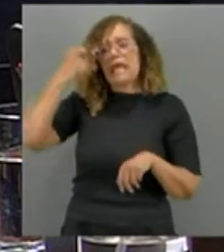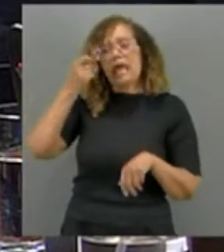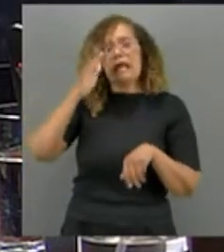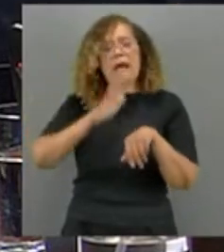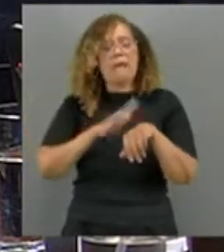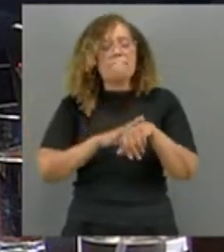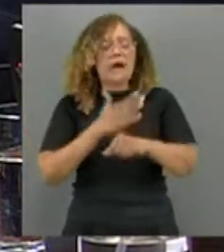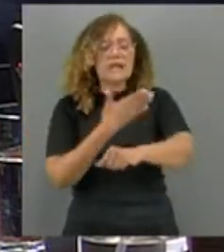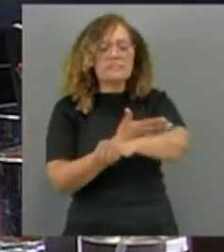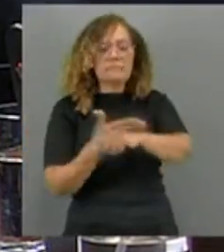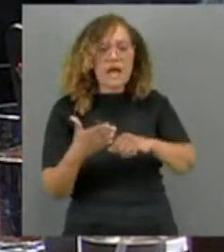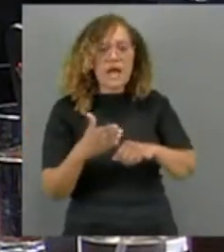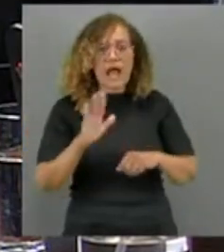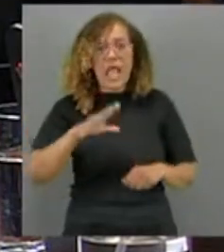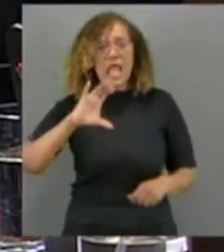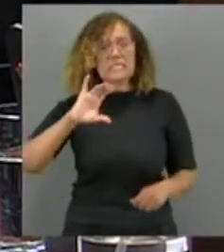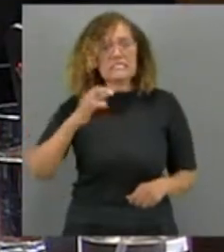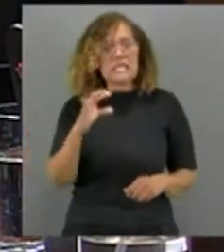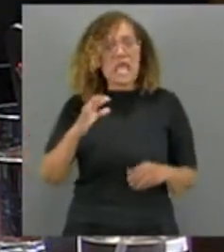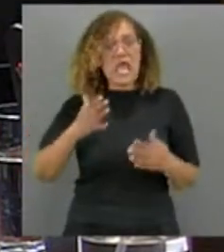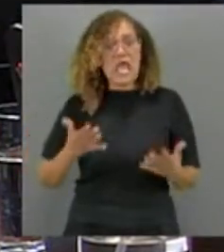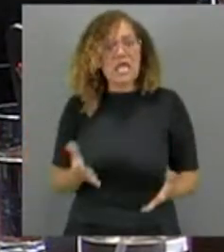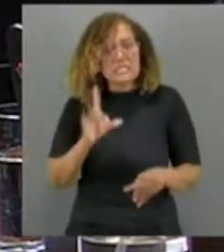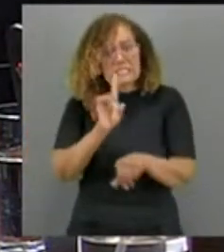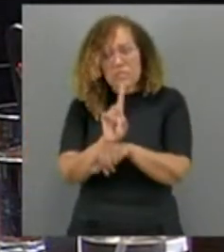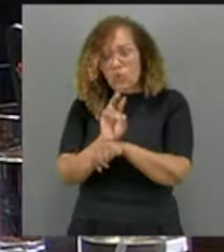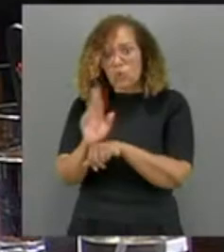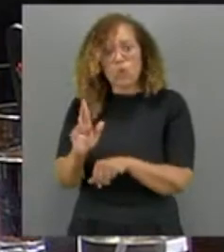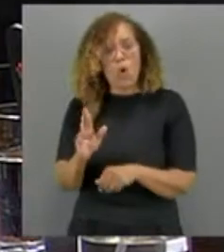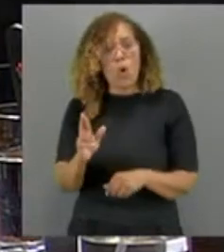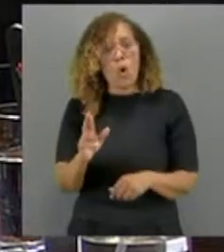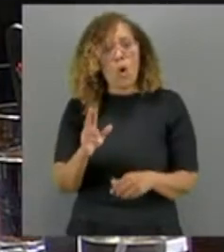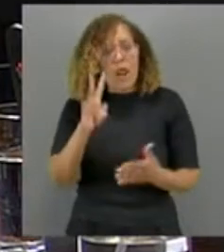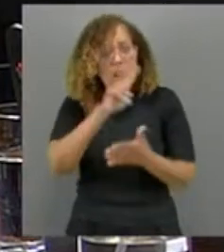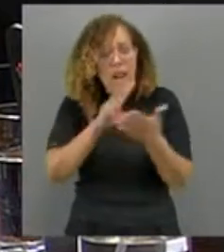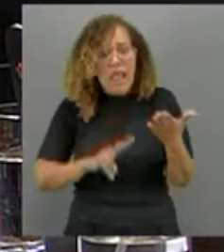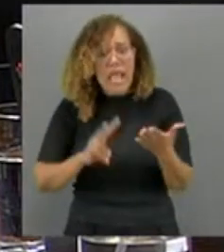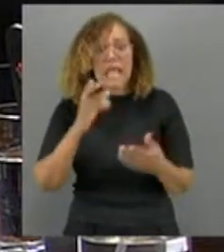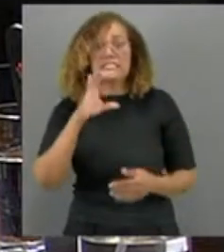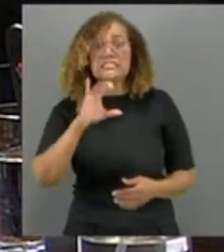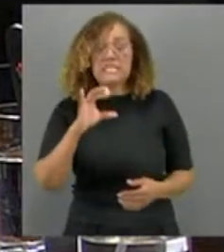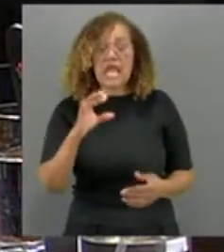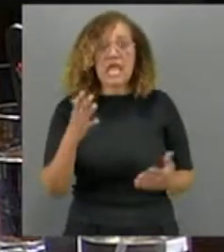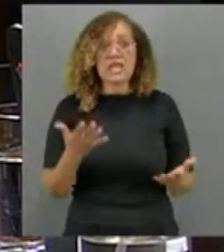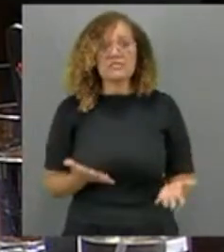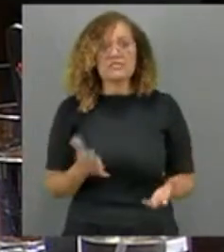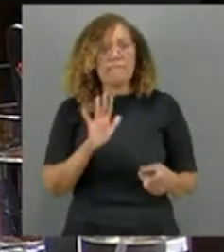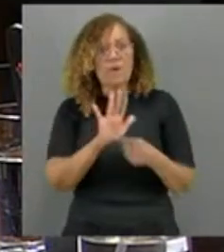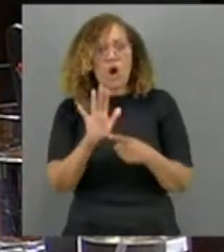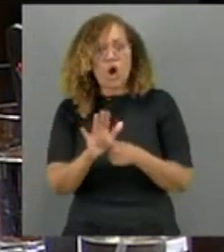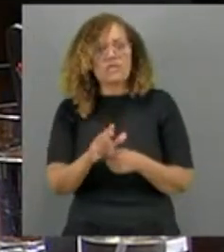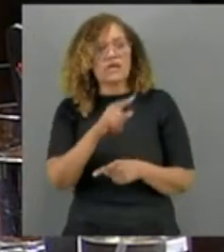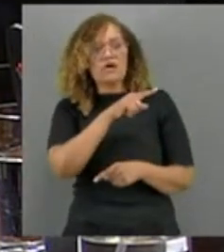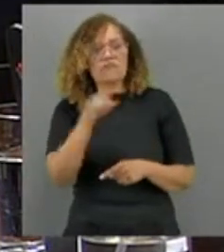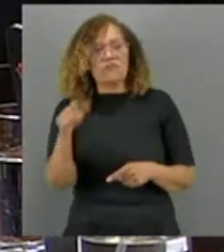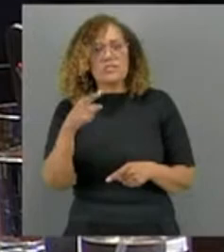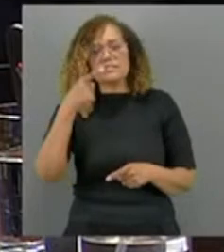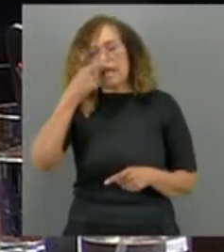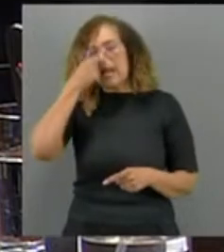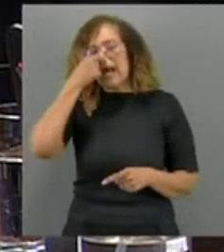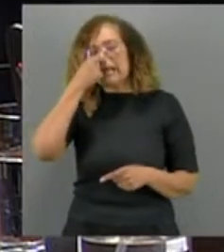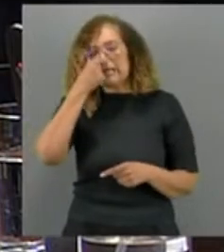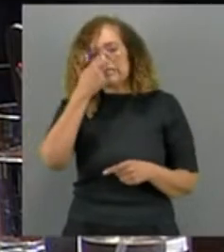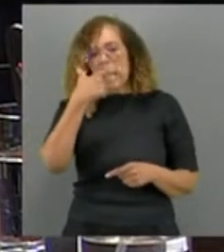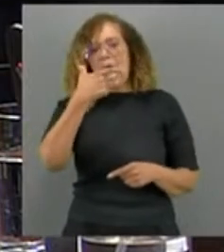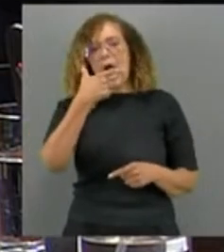pela exposição. Isso é ciência, doutora. Leia a ciência. É a ciência. A ciência que diz que você vai ter um nariz mais largo, um